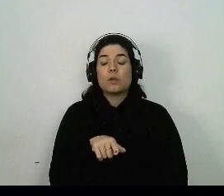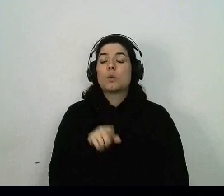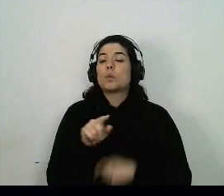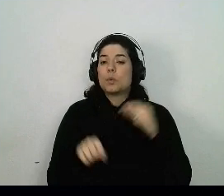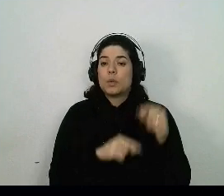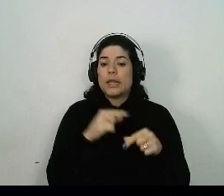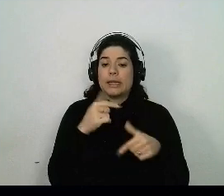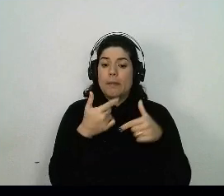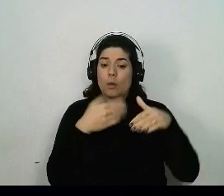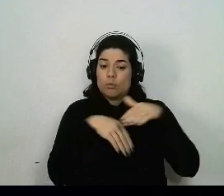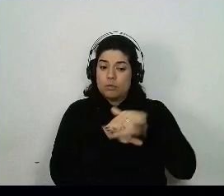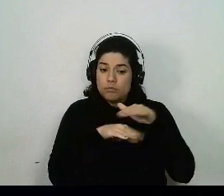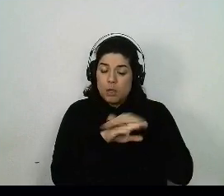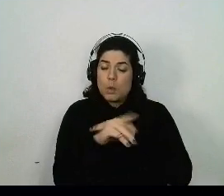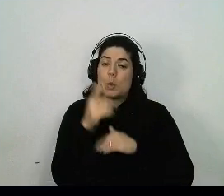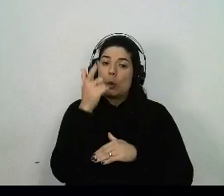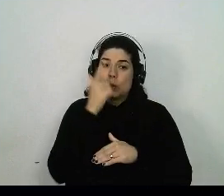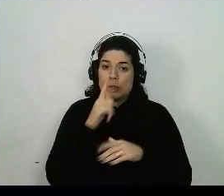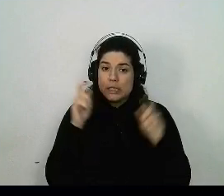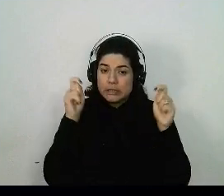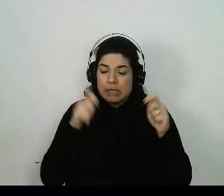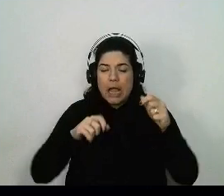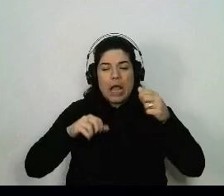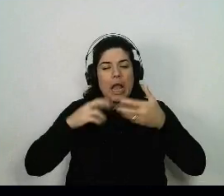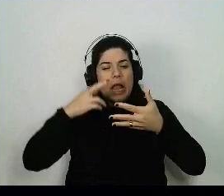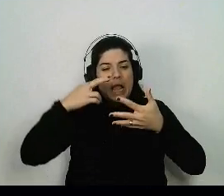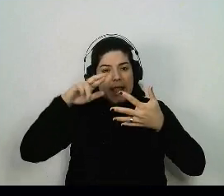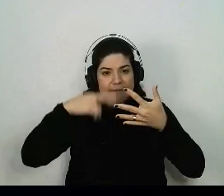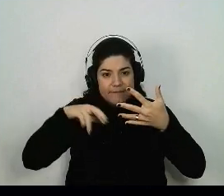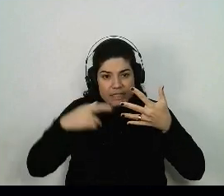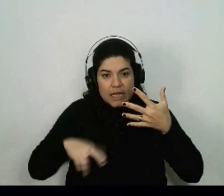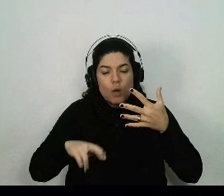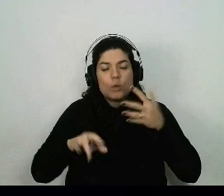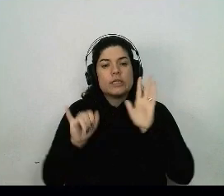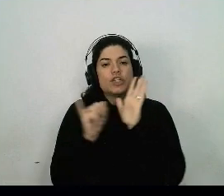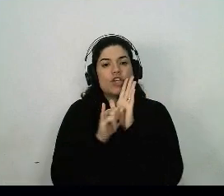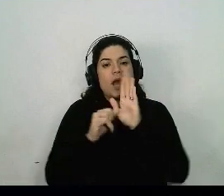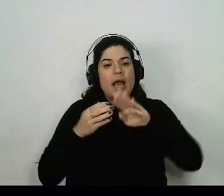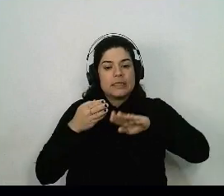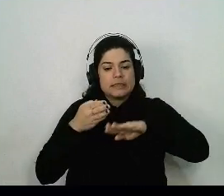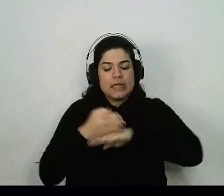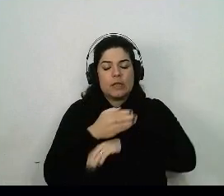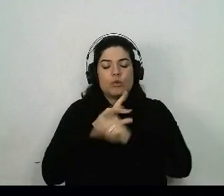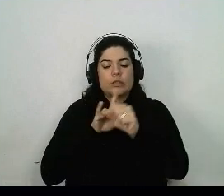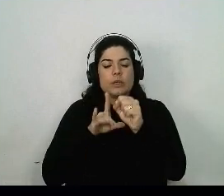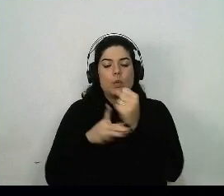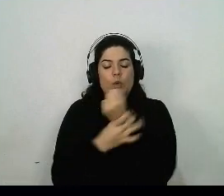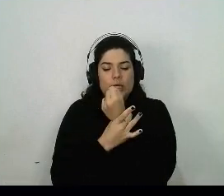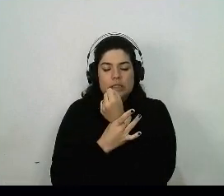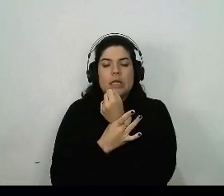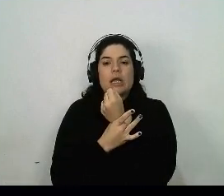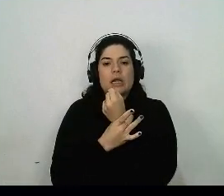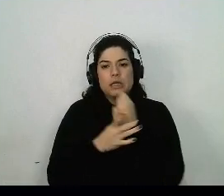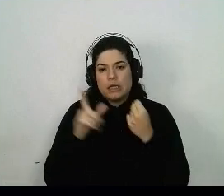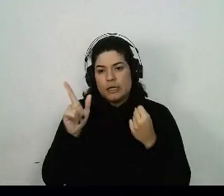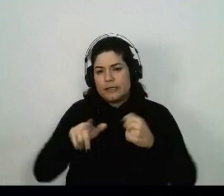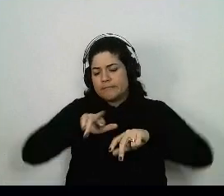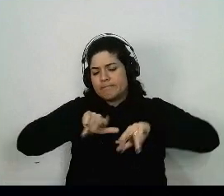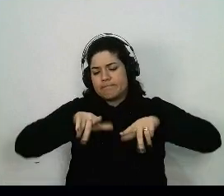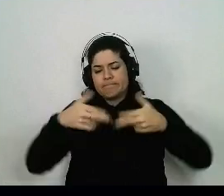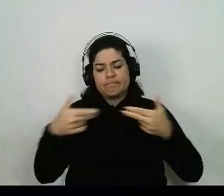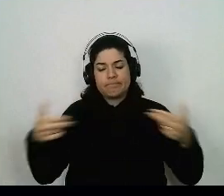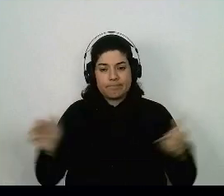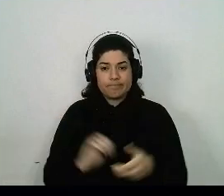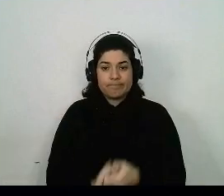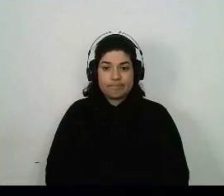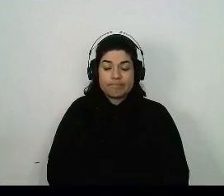estejam passando constantemente por revisões de identidade de acesso, segurança e uma série de coisas, tá? Então, basicamente,